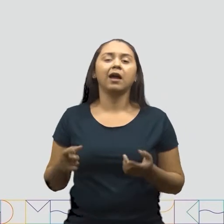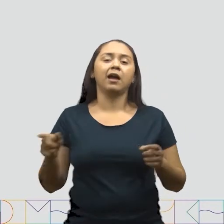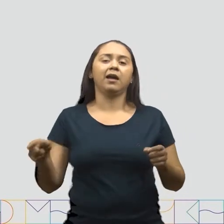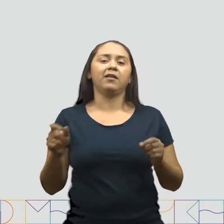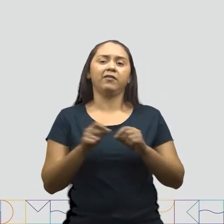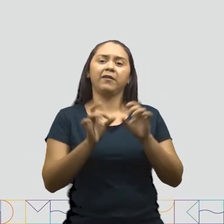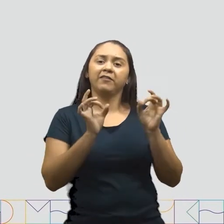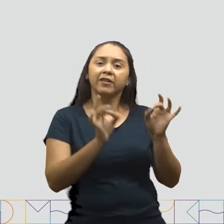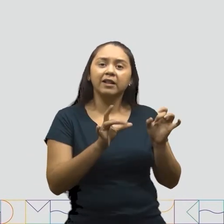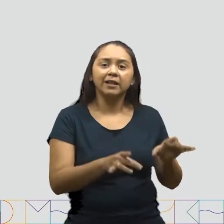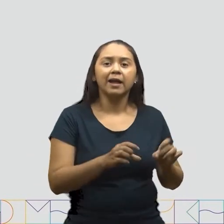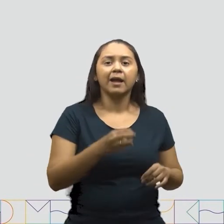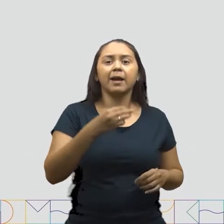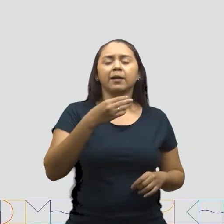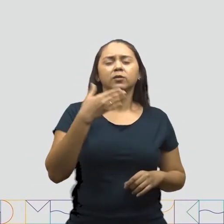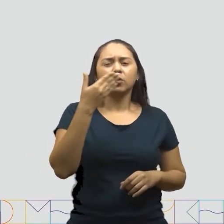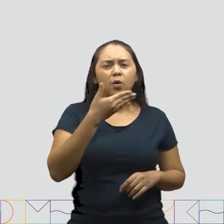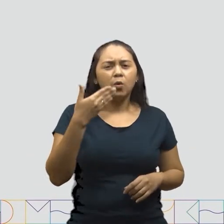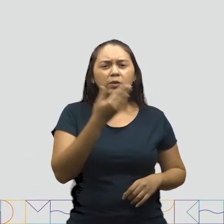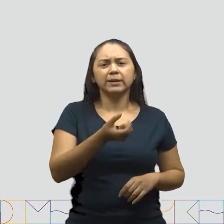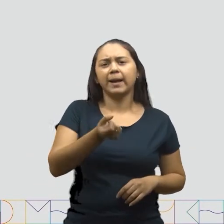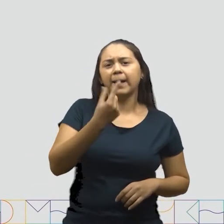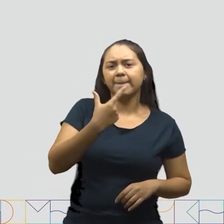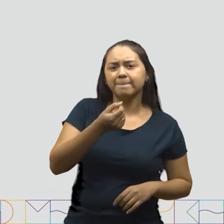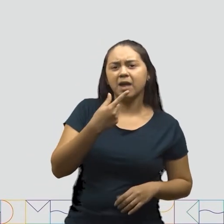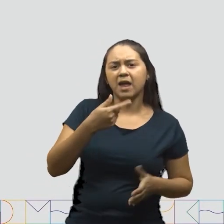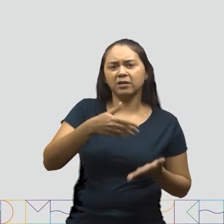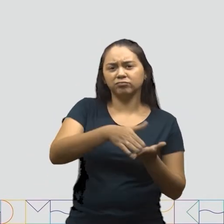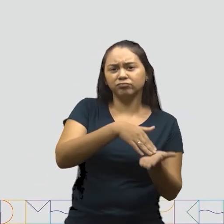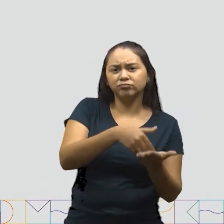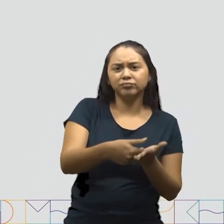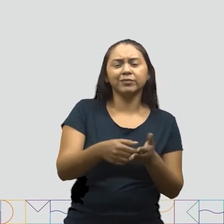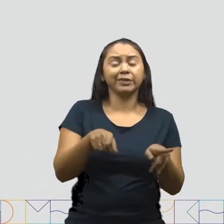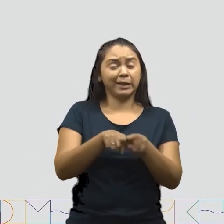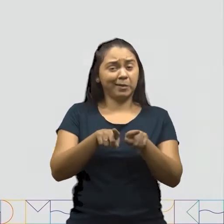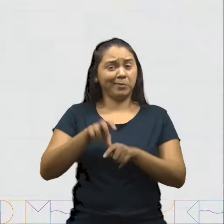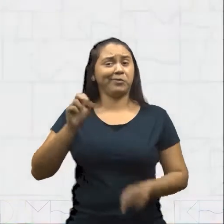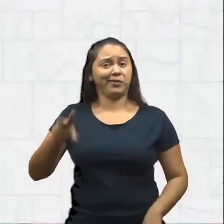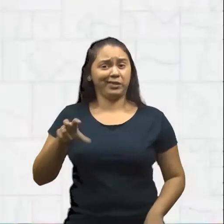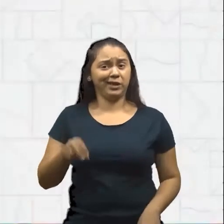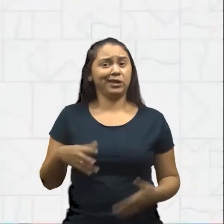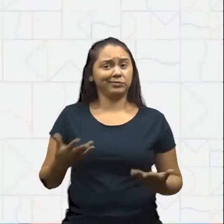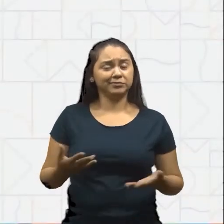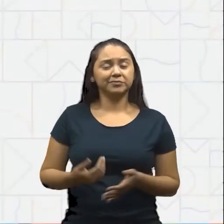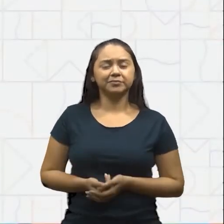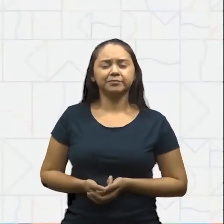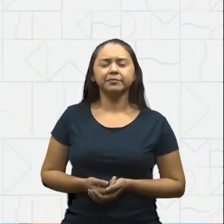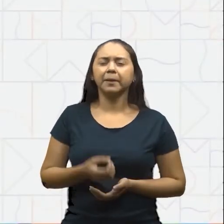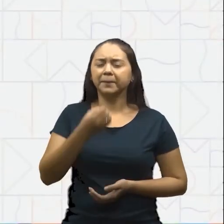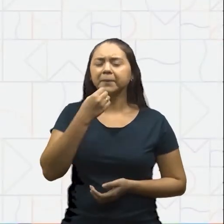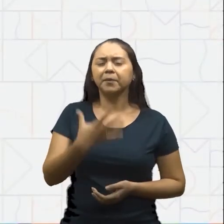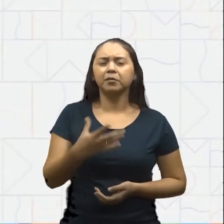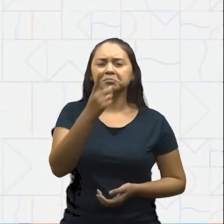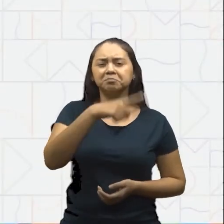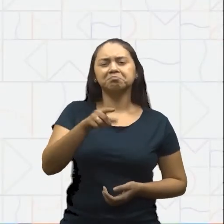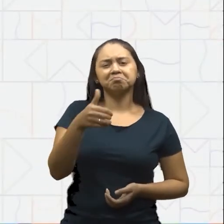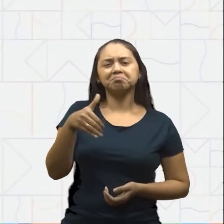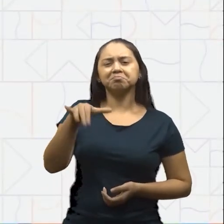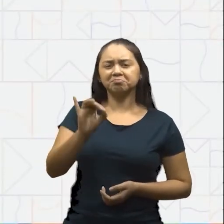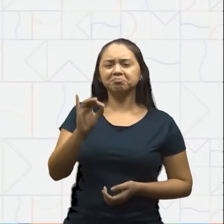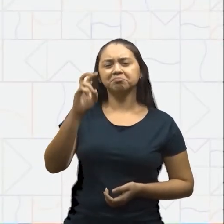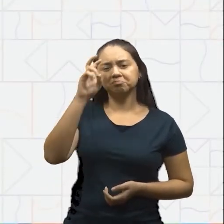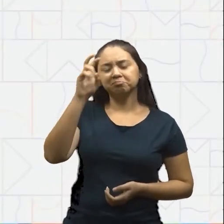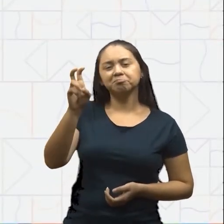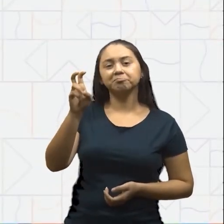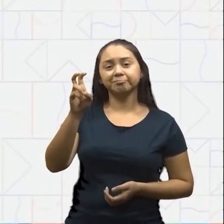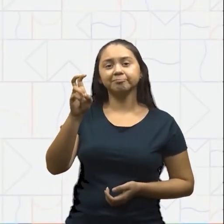Para a produção de mel, própolis, geleia real e veneno. Perfeito! Você foi 10 na